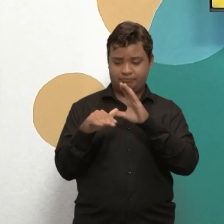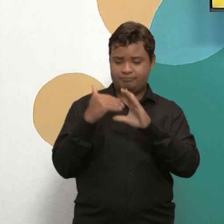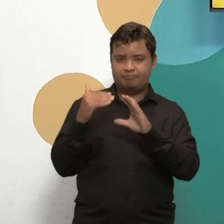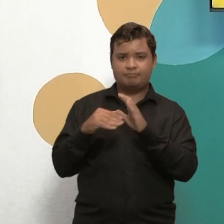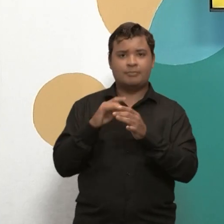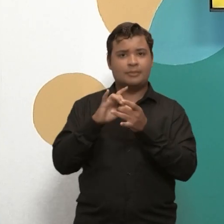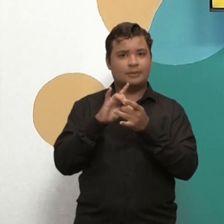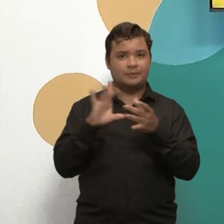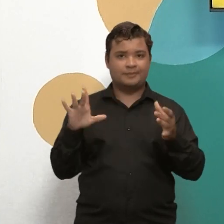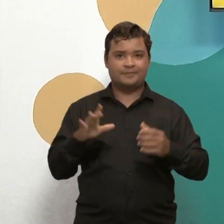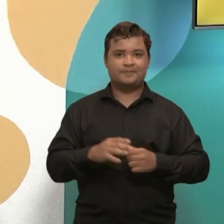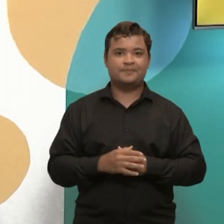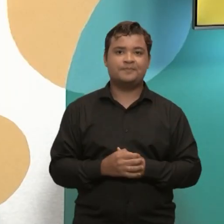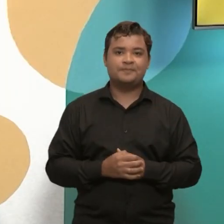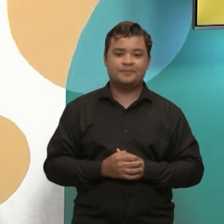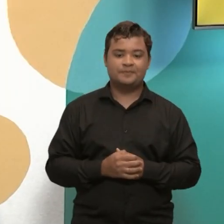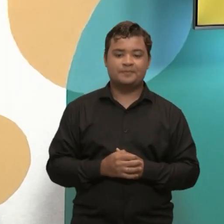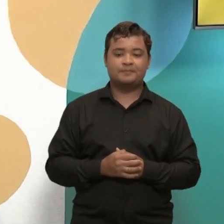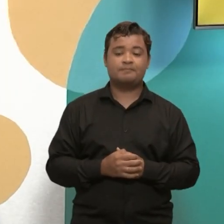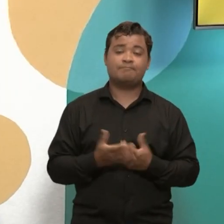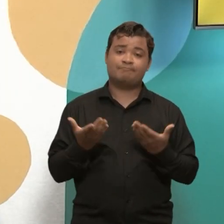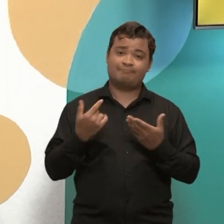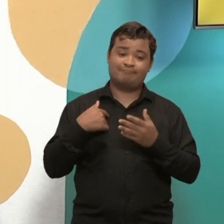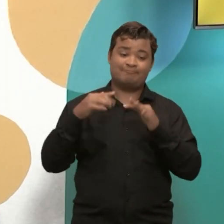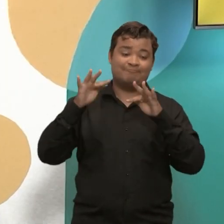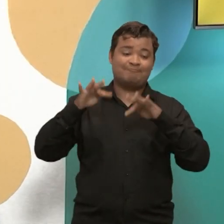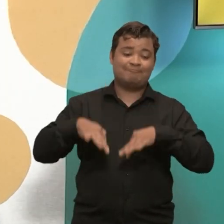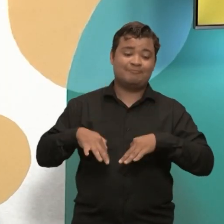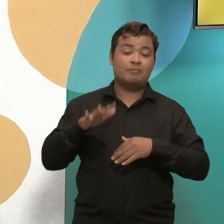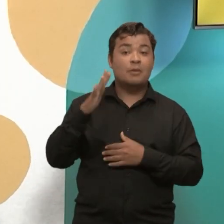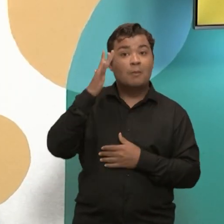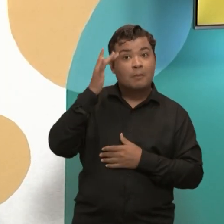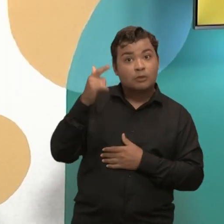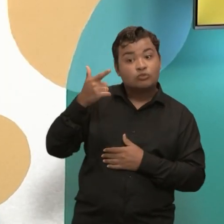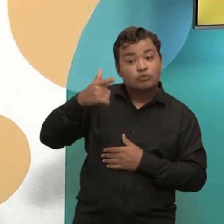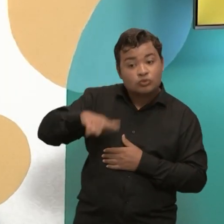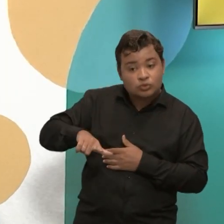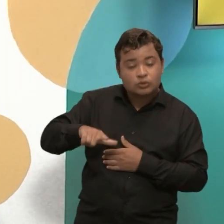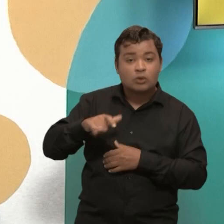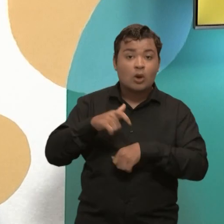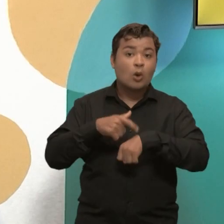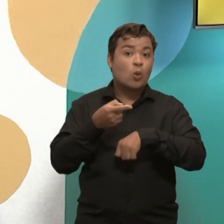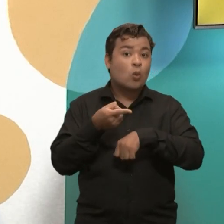mensagens. Eu fico por aqui, mas amanhã estamos de volta, à